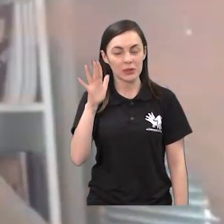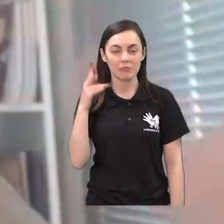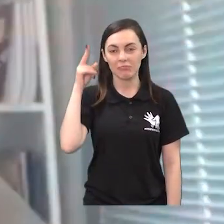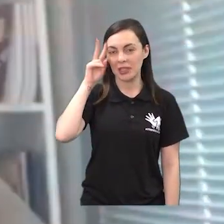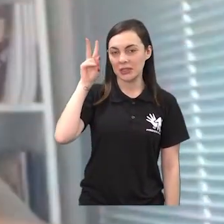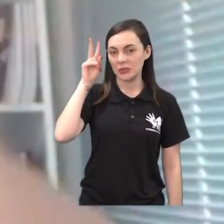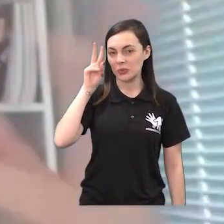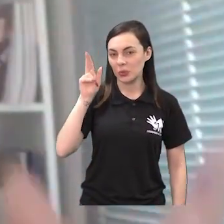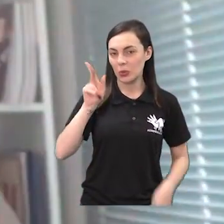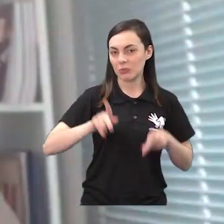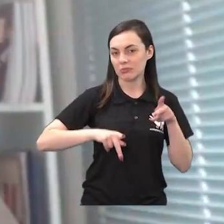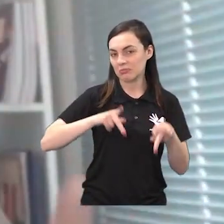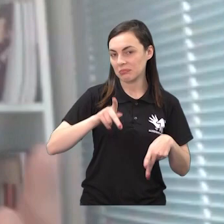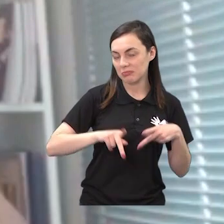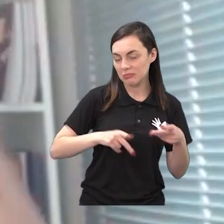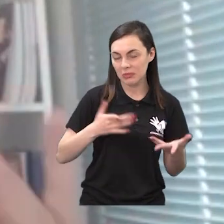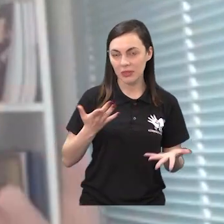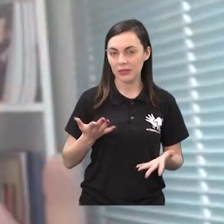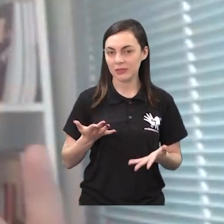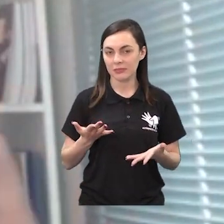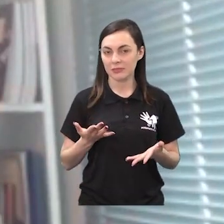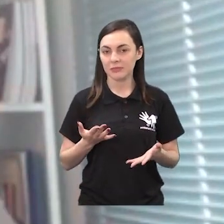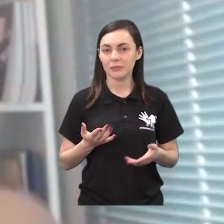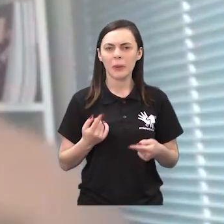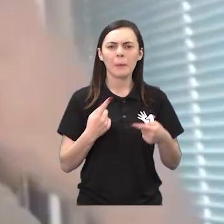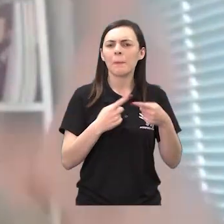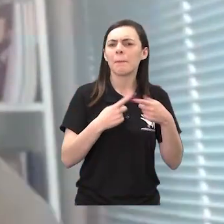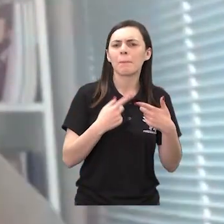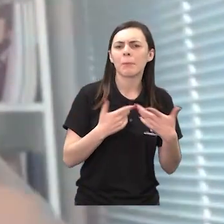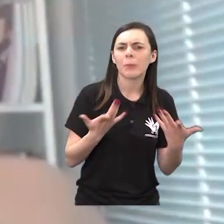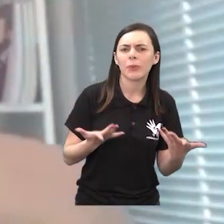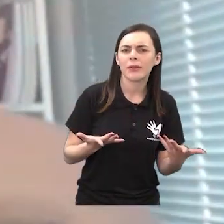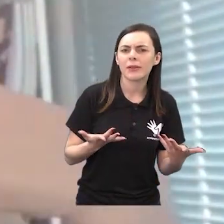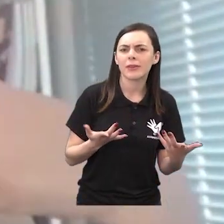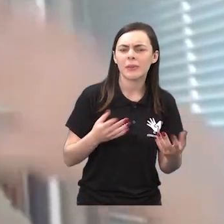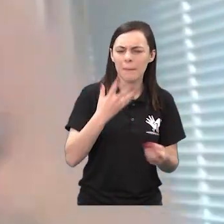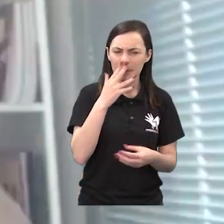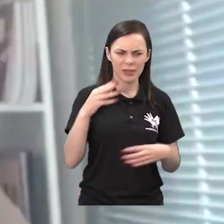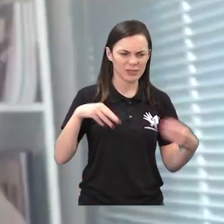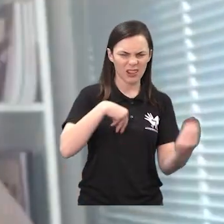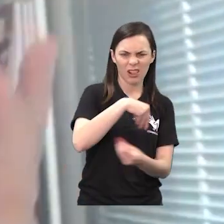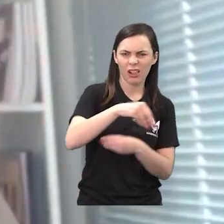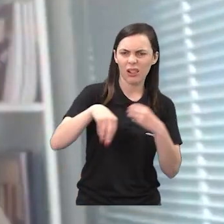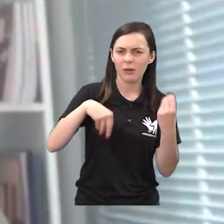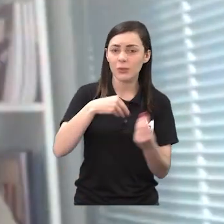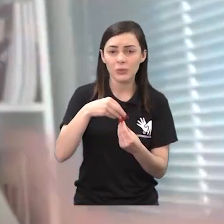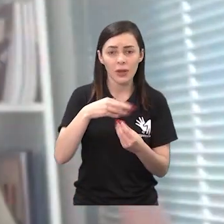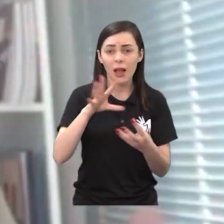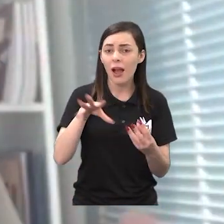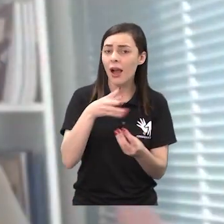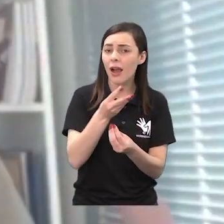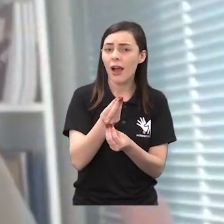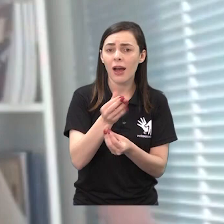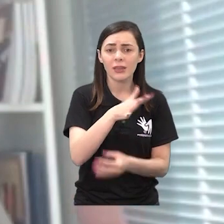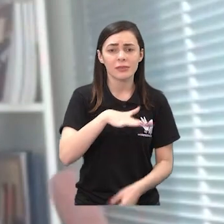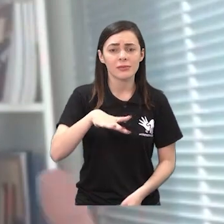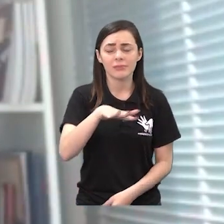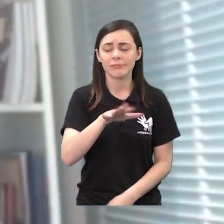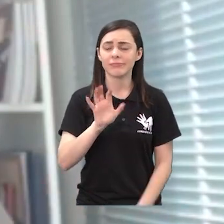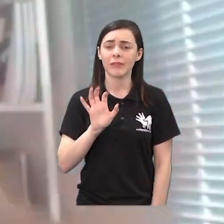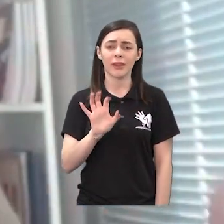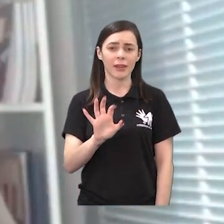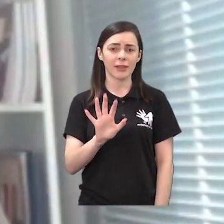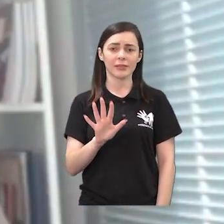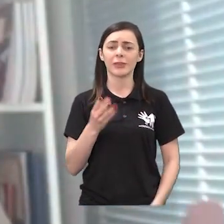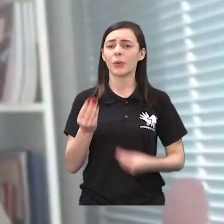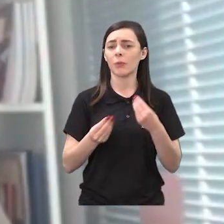conto popular, alguma coisa do gênero. Por que que acontece essas misturas? Porque a arte é assim, o